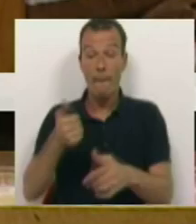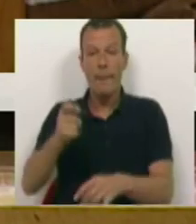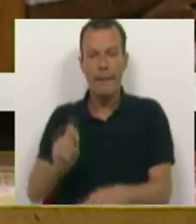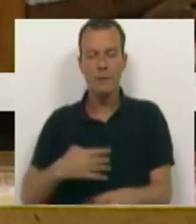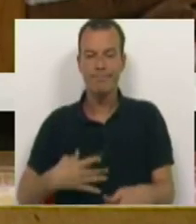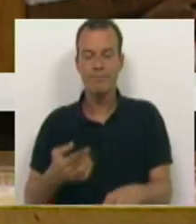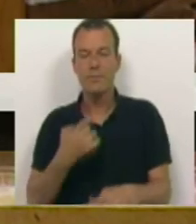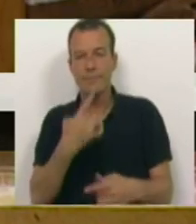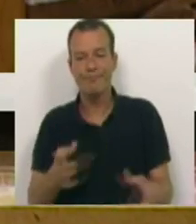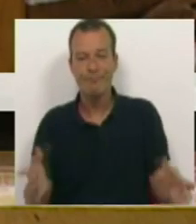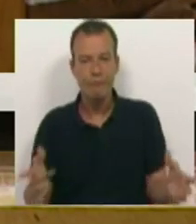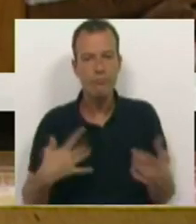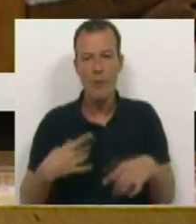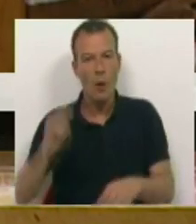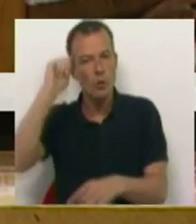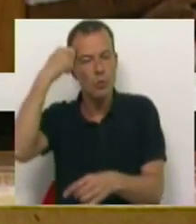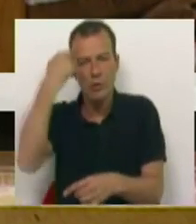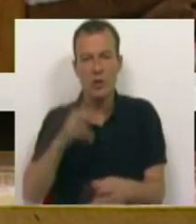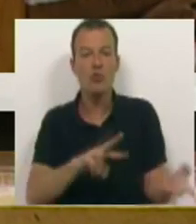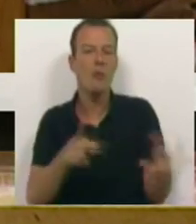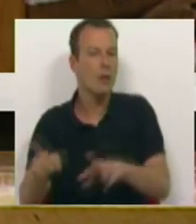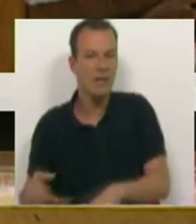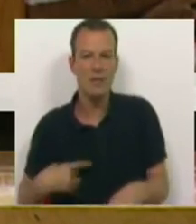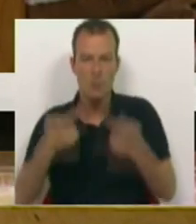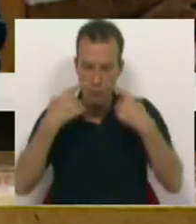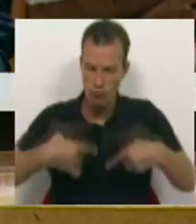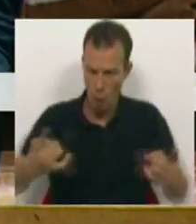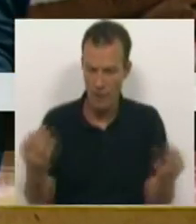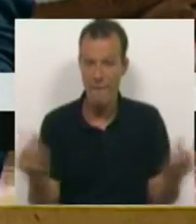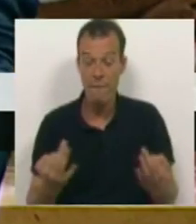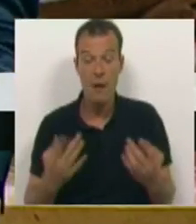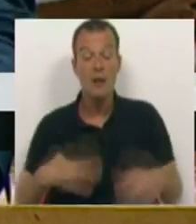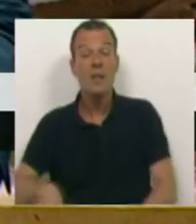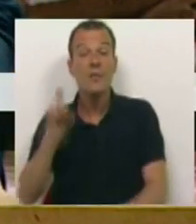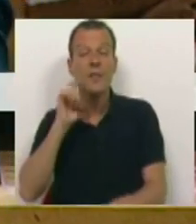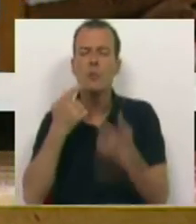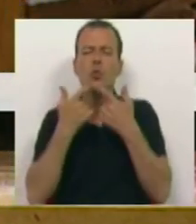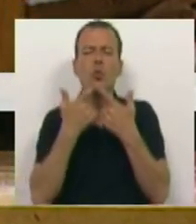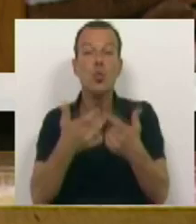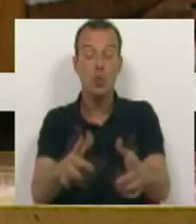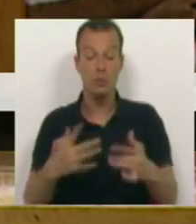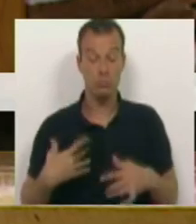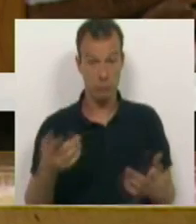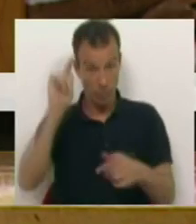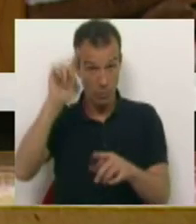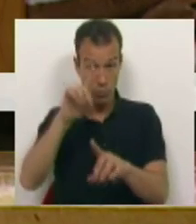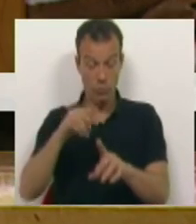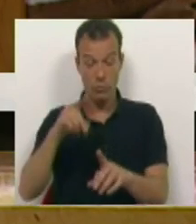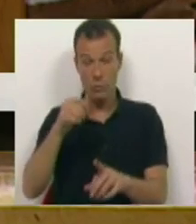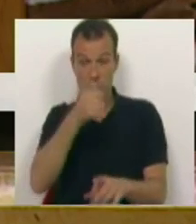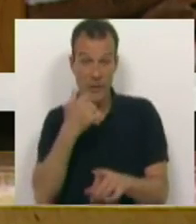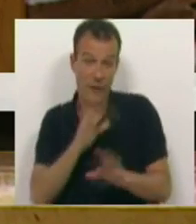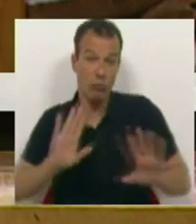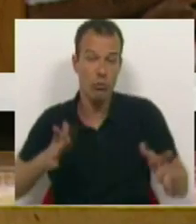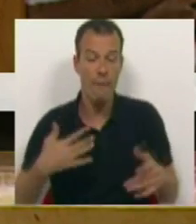opção, nem empola os prejuízos das alternativas. Defendemos que, face a tudo o que já foi sacrificado, vale a pena assumir o